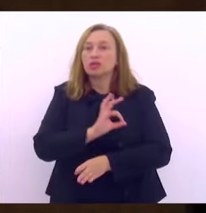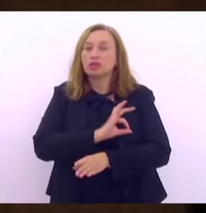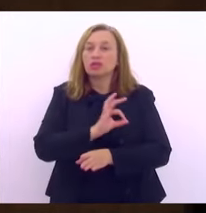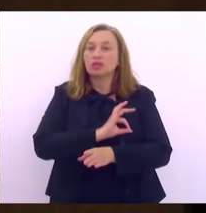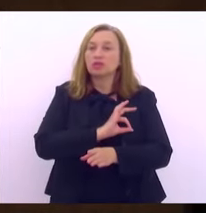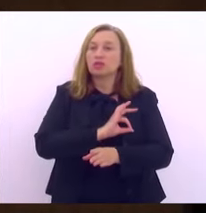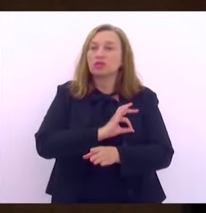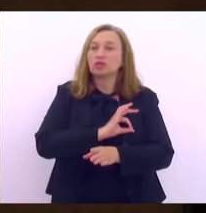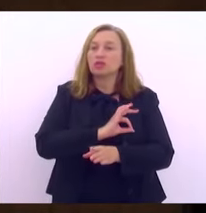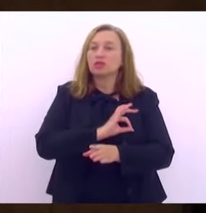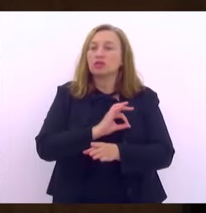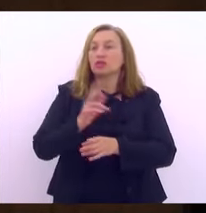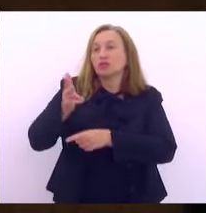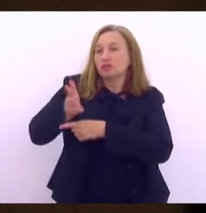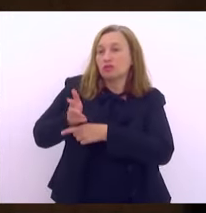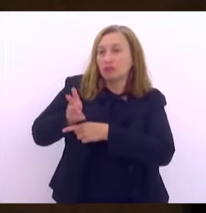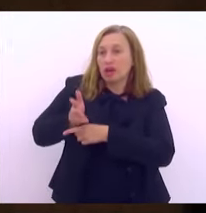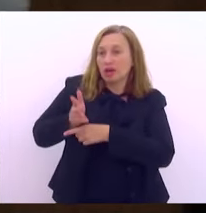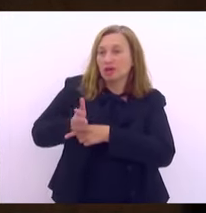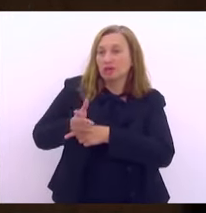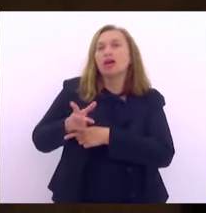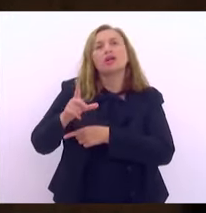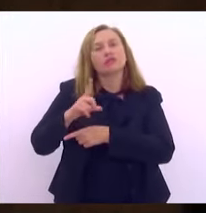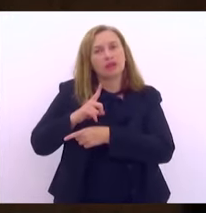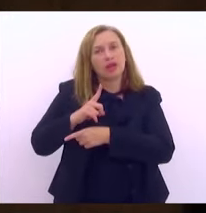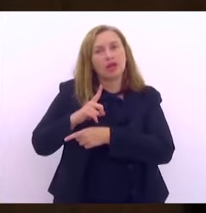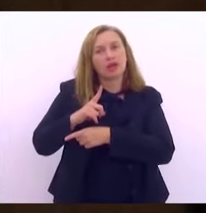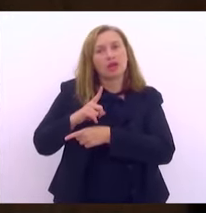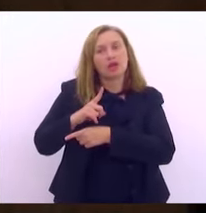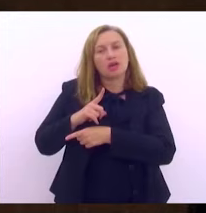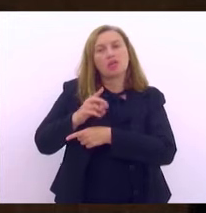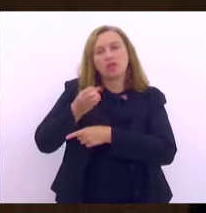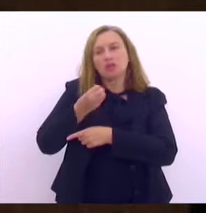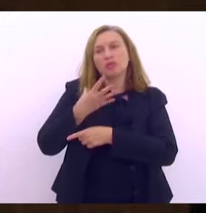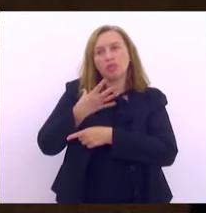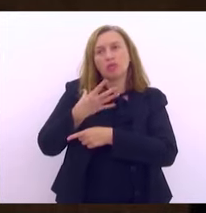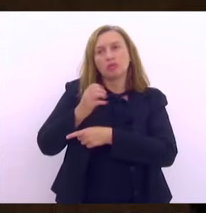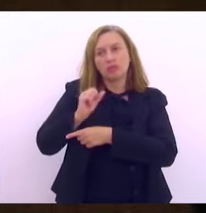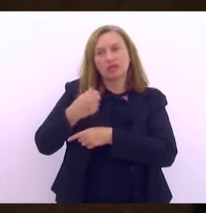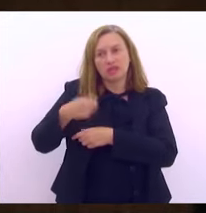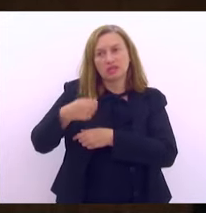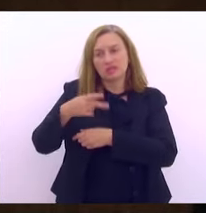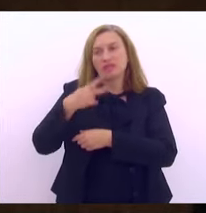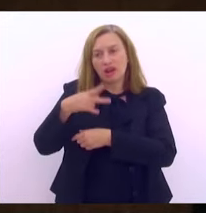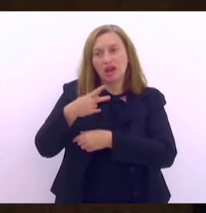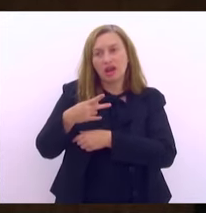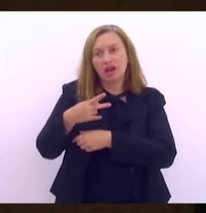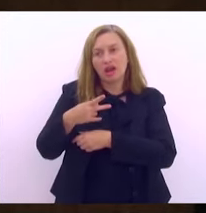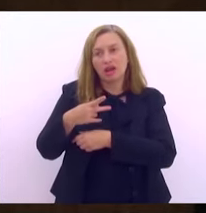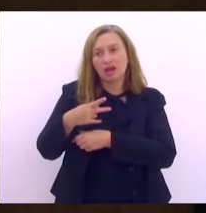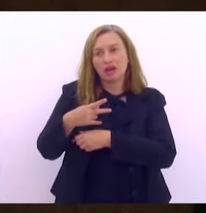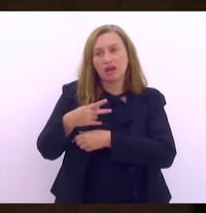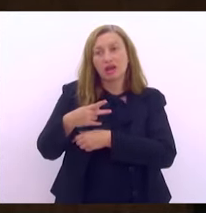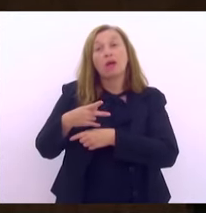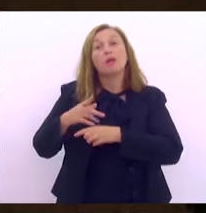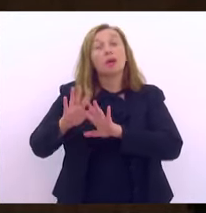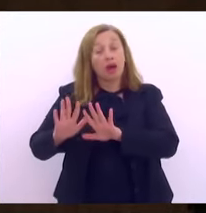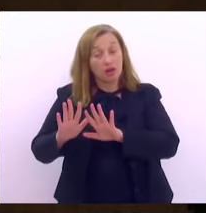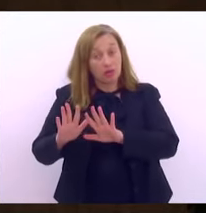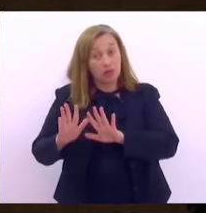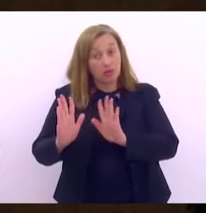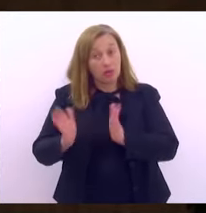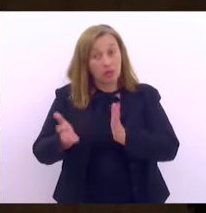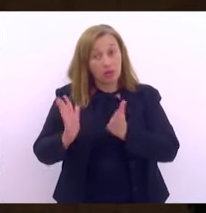filmagens a partir das câmeras. Ou seja, tem alguma vantagem operacional que tem que ser reconhecida. Tem uma vantagem operacional.